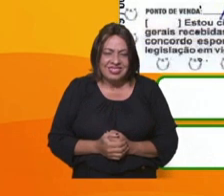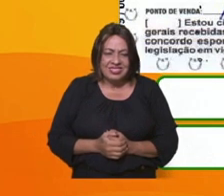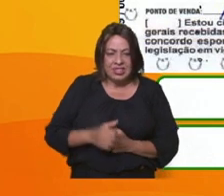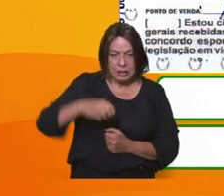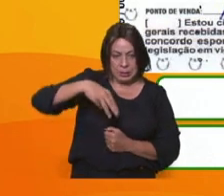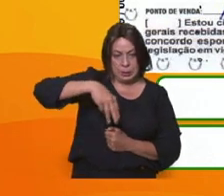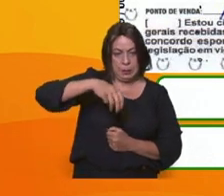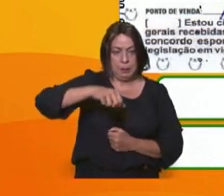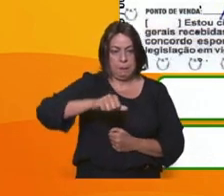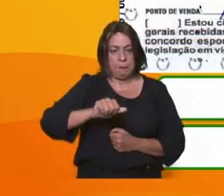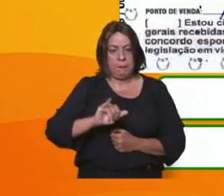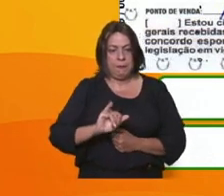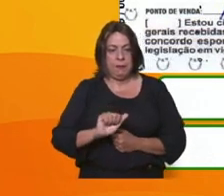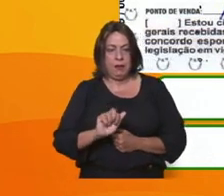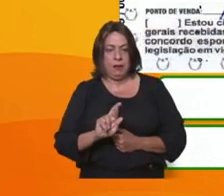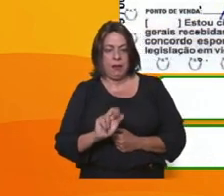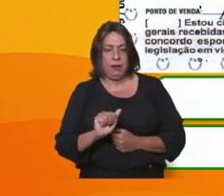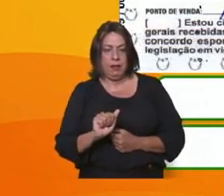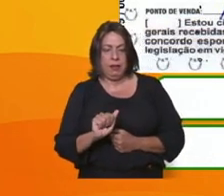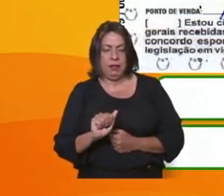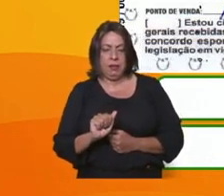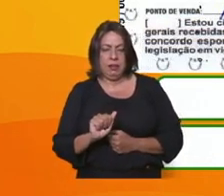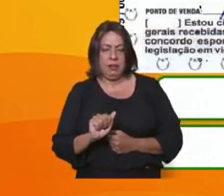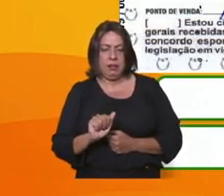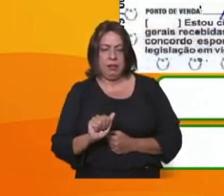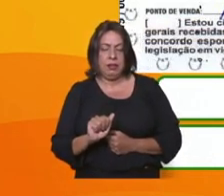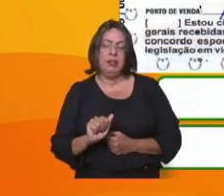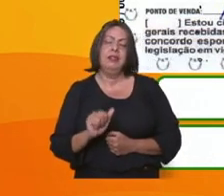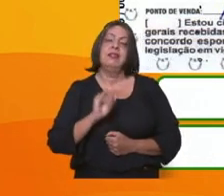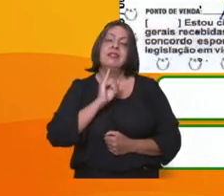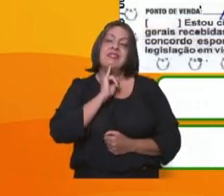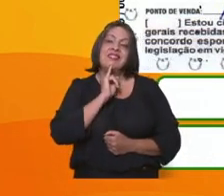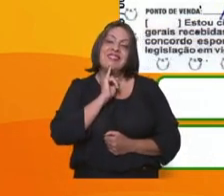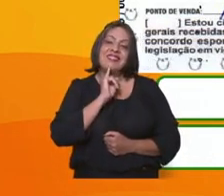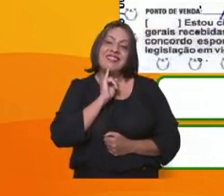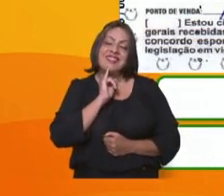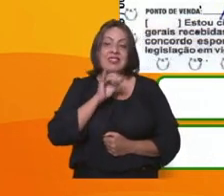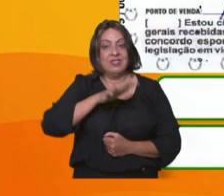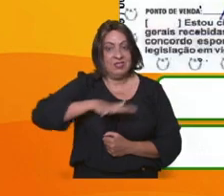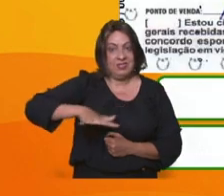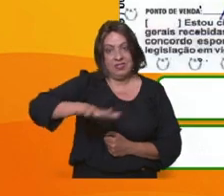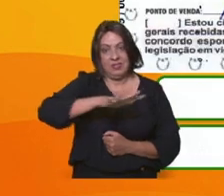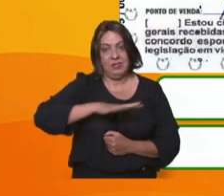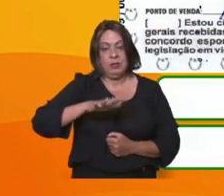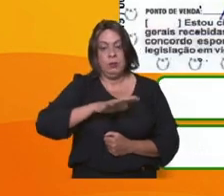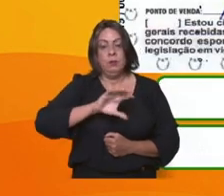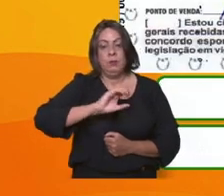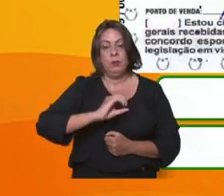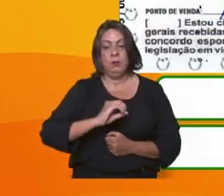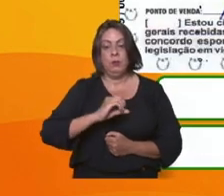Maiara, né? Eu acho que é isso. Franciele. Uhum. Itabaiana foi a regional, título